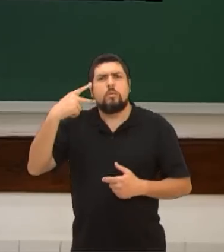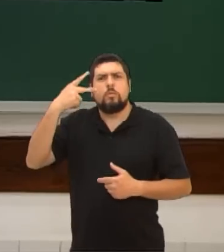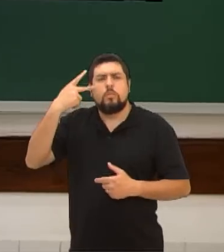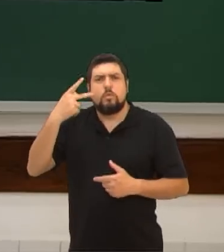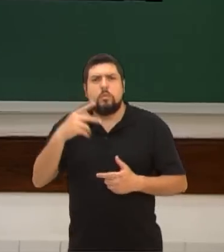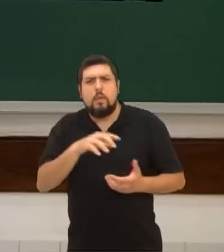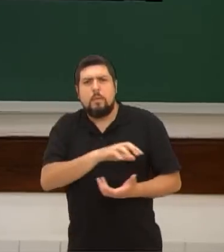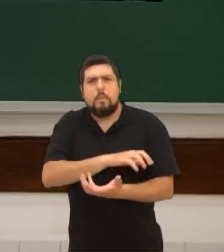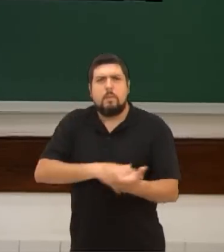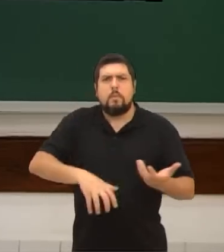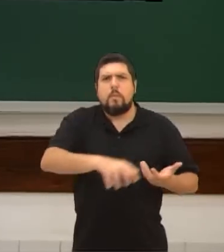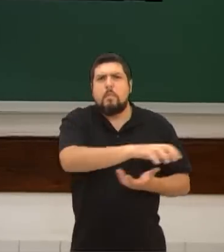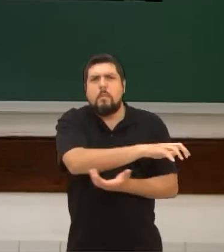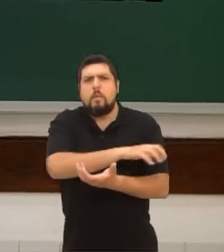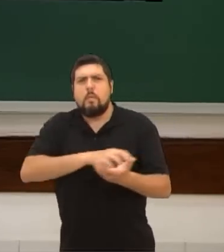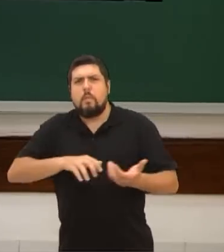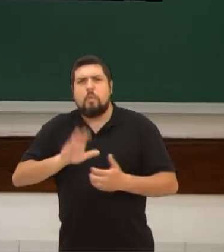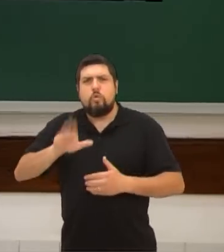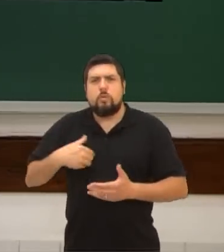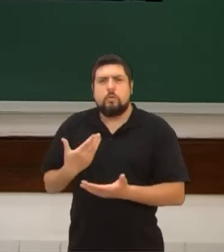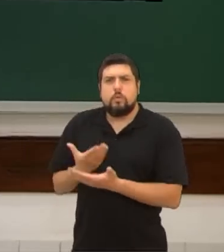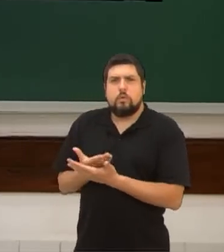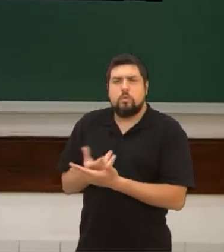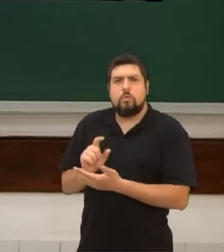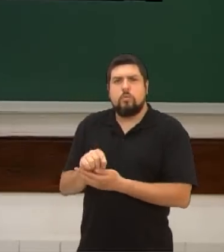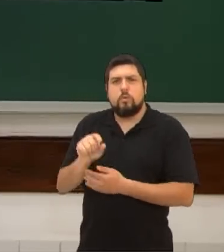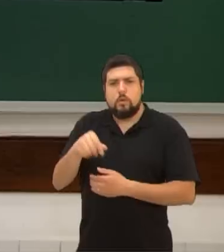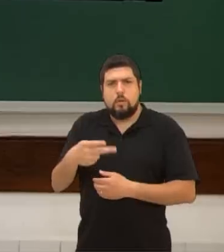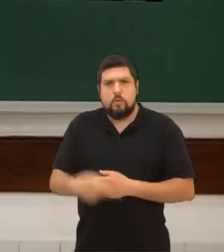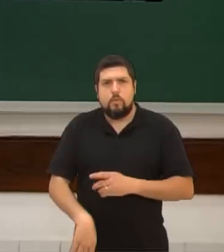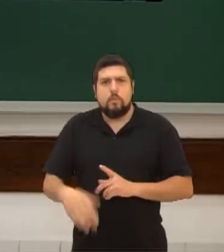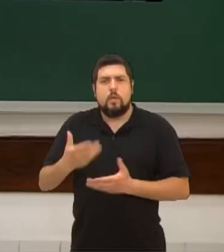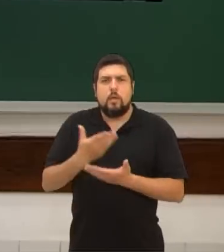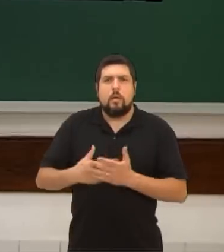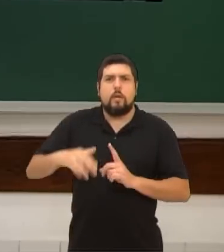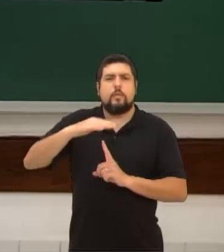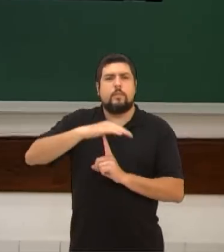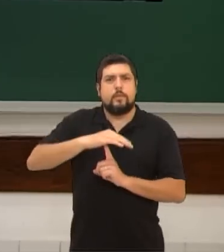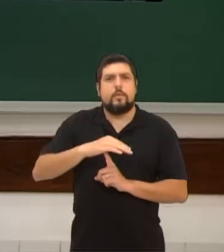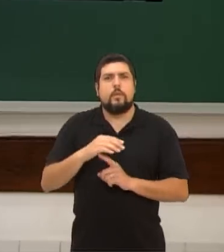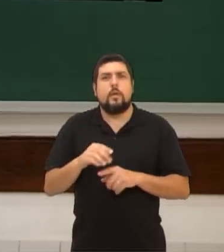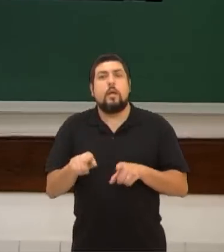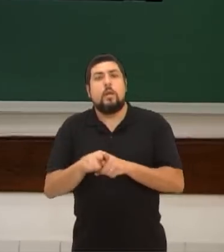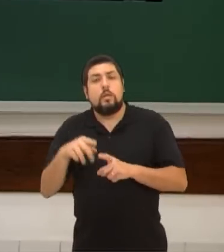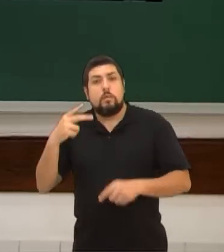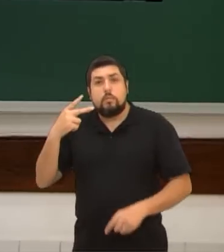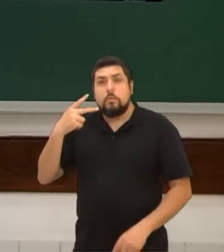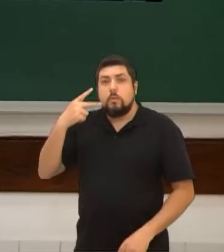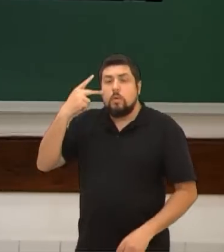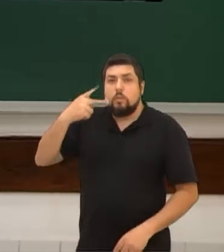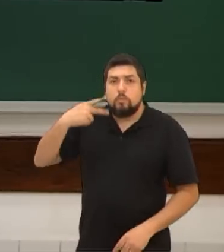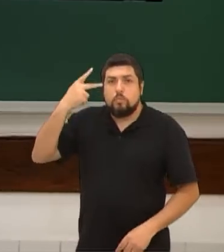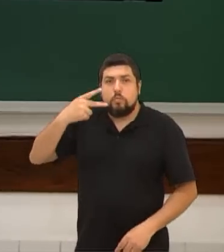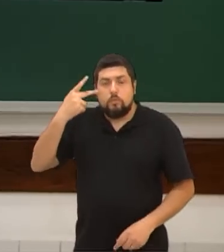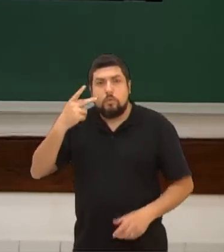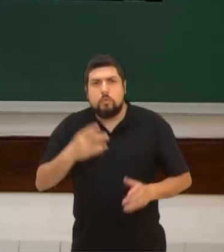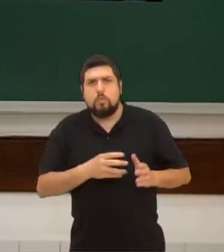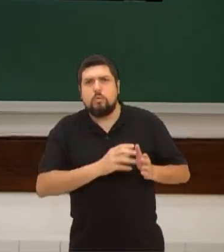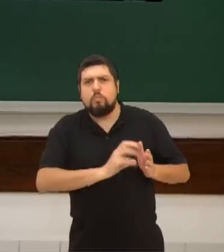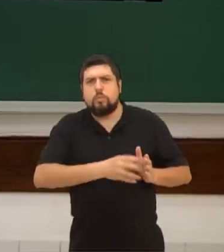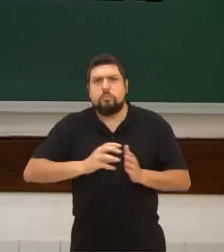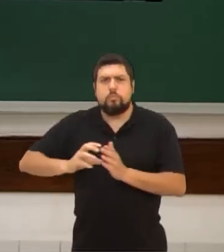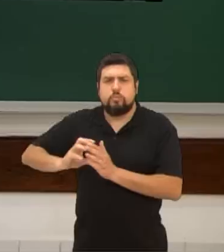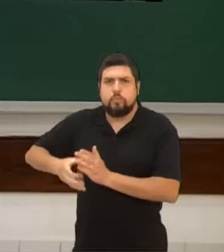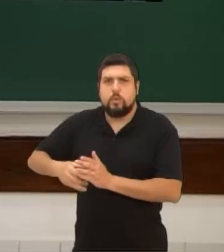revoltas regenciais que nós já estudamos aqui no Aula Paraná. Então, os políticos do período, do Partido Conservador, do